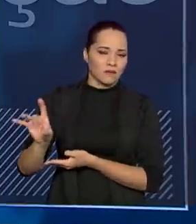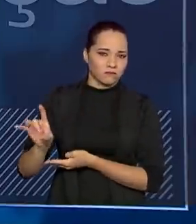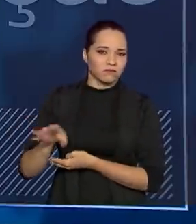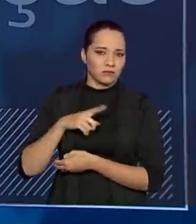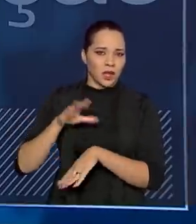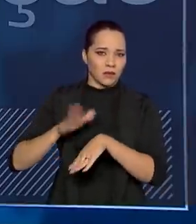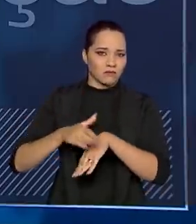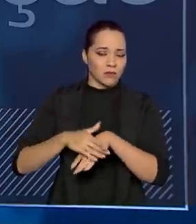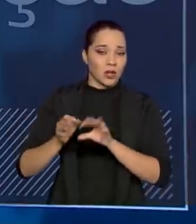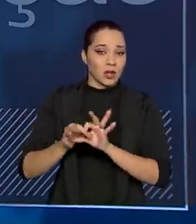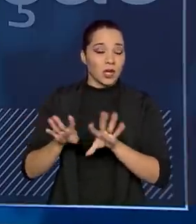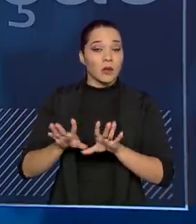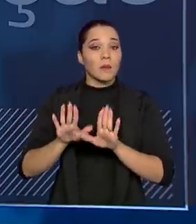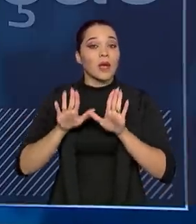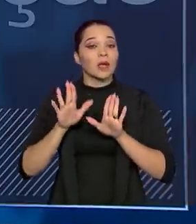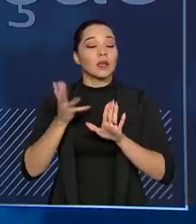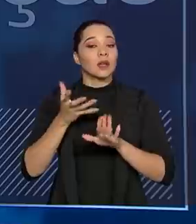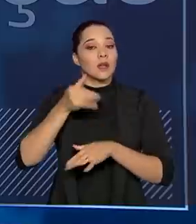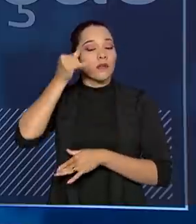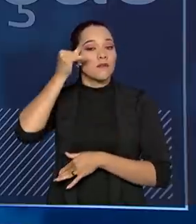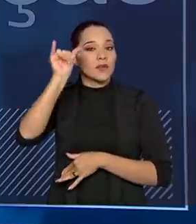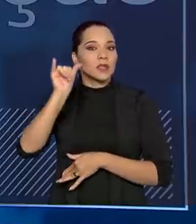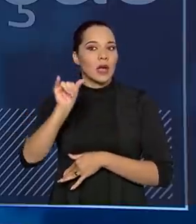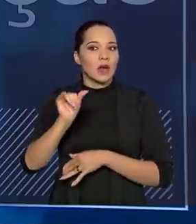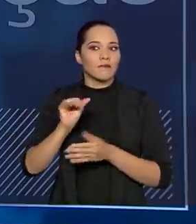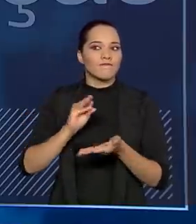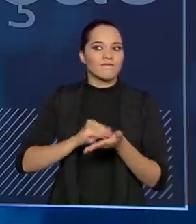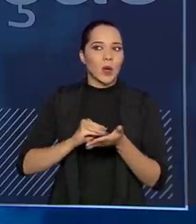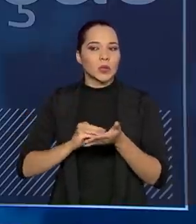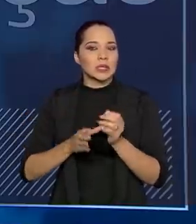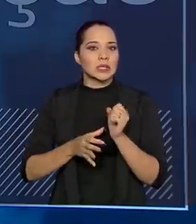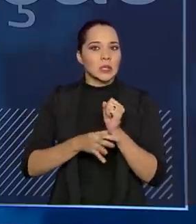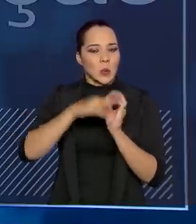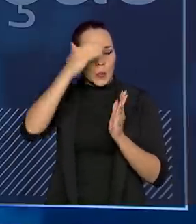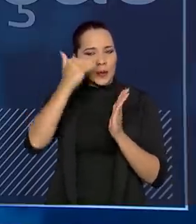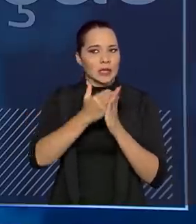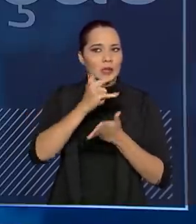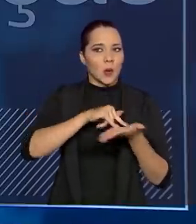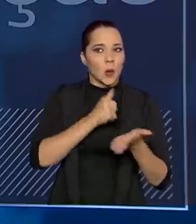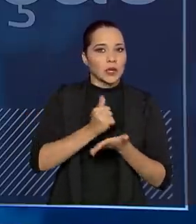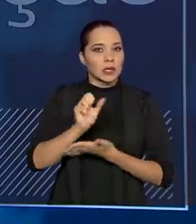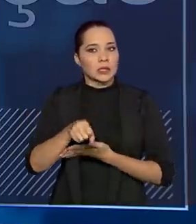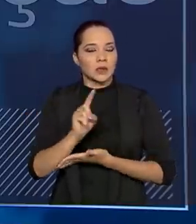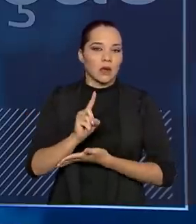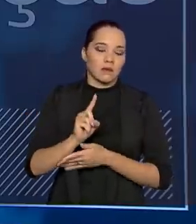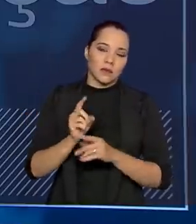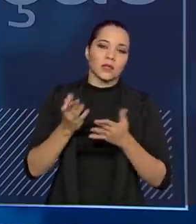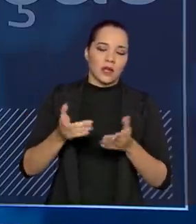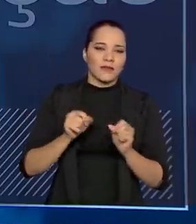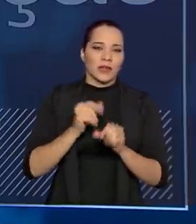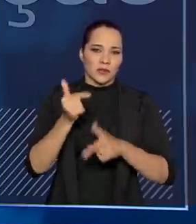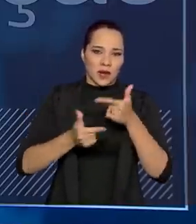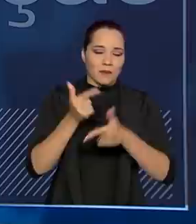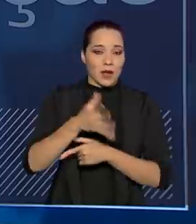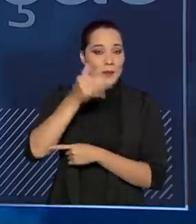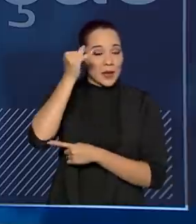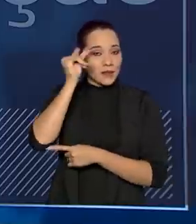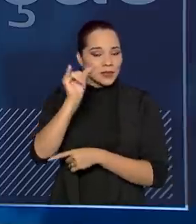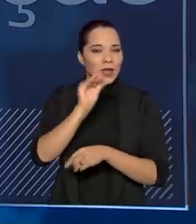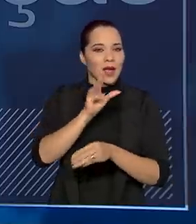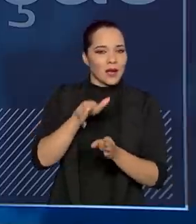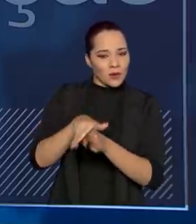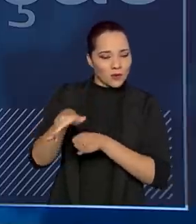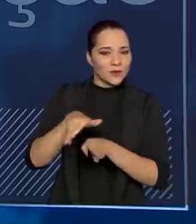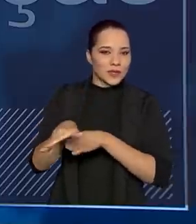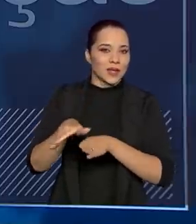né, na atuação, mas nós queríamos evitar aquela insegurança jurídica, né, do momento. Então, fizemos um trabalho preventivo, o repressivo